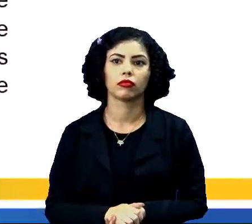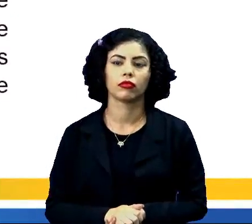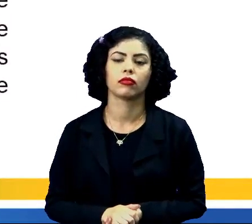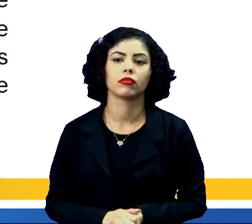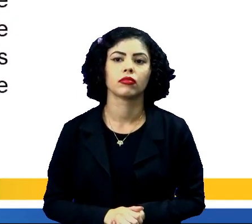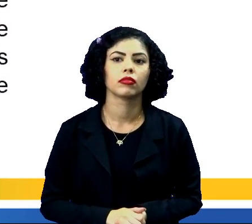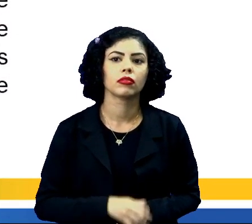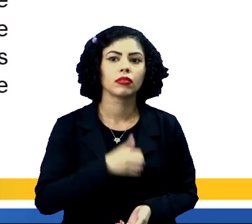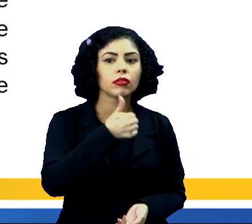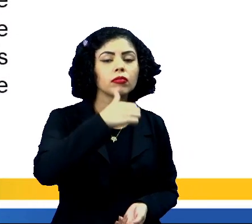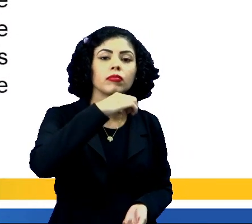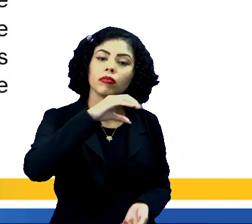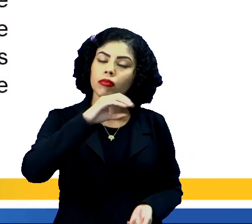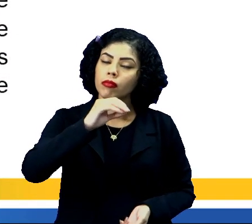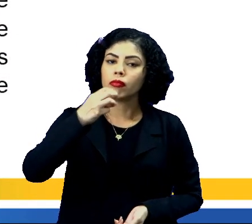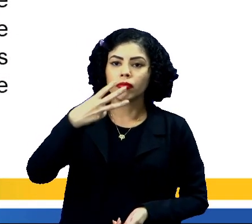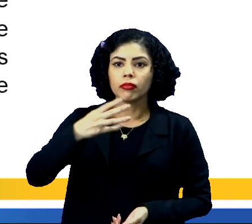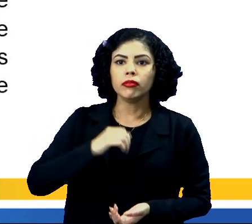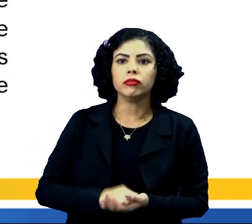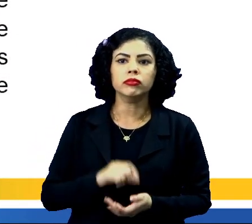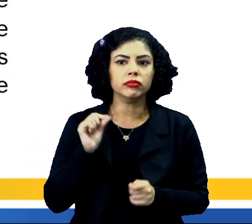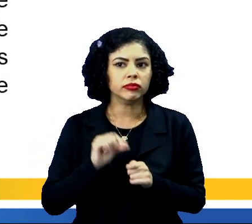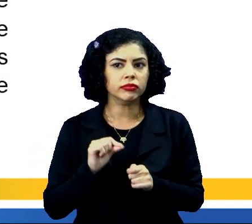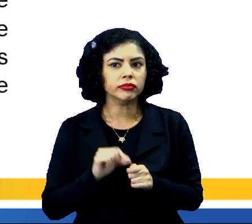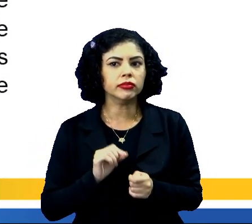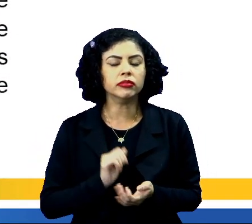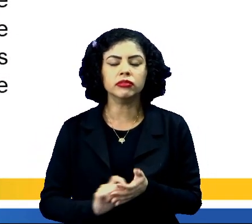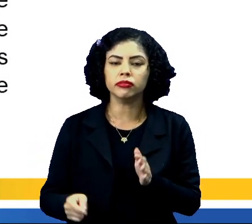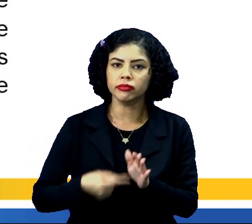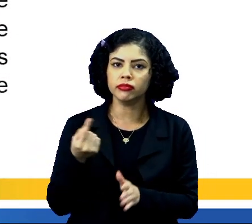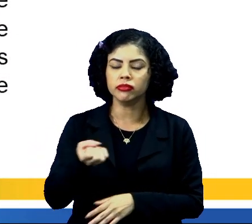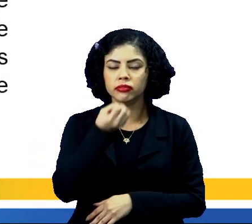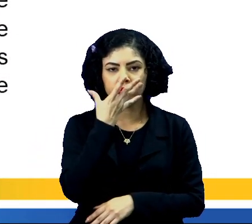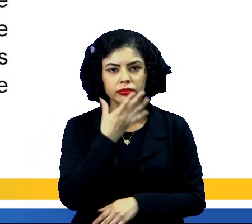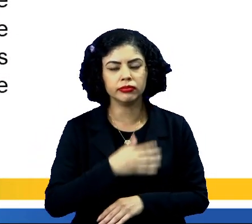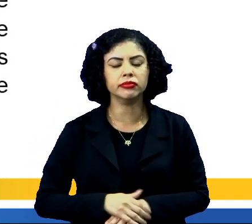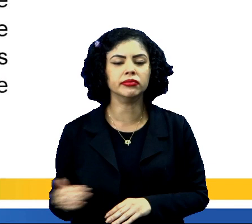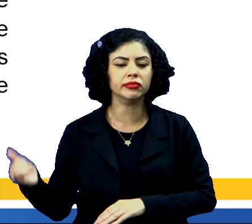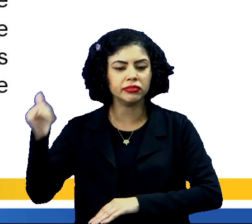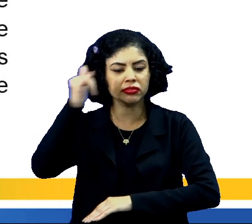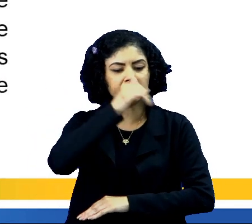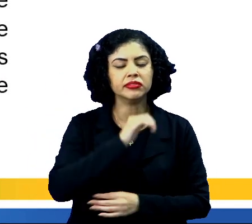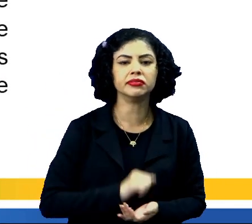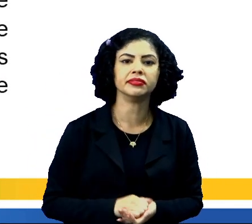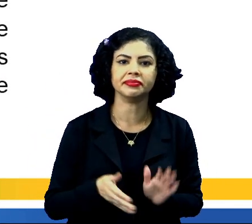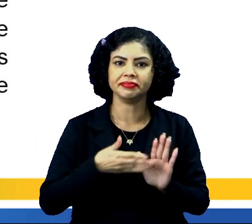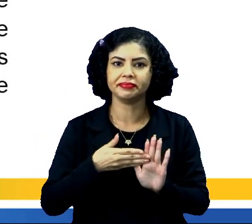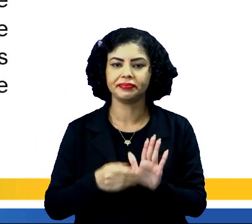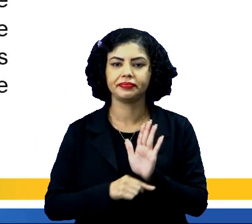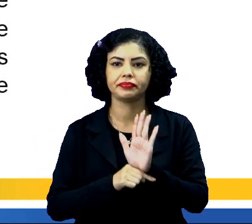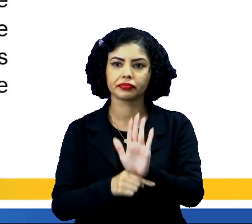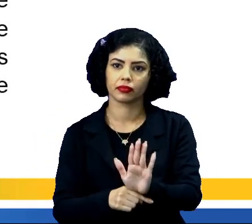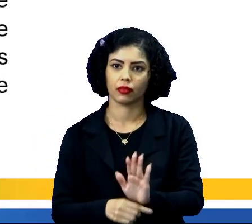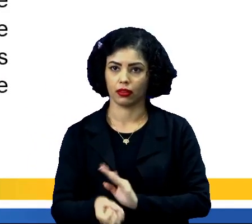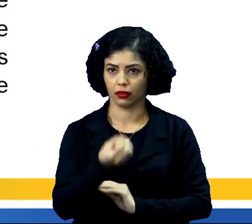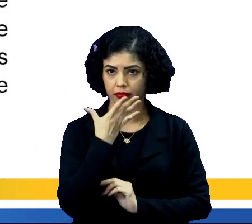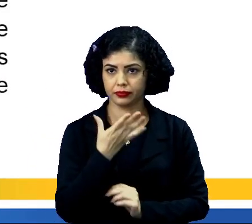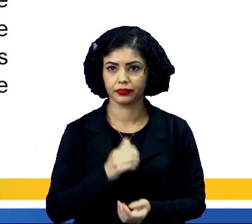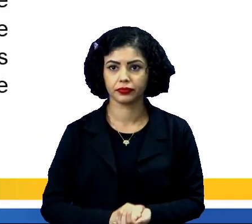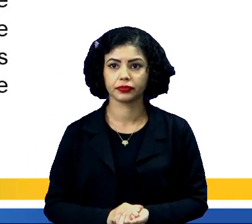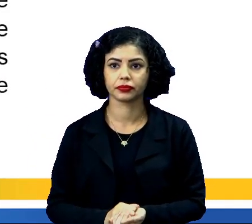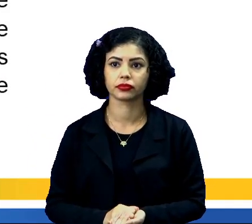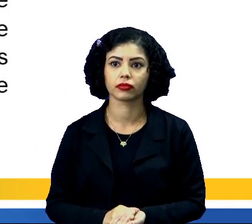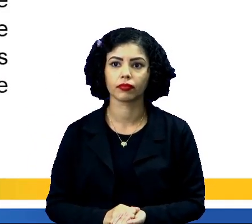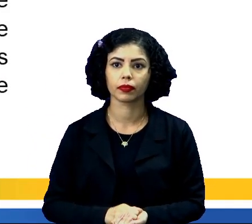Então, em 1903, né, foi realizada uma das primeiras fotografias aéreas. Quem promoveu esse feito foi o fotógrafo